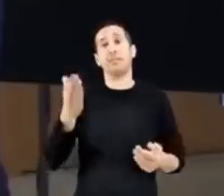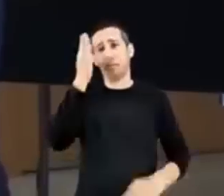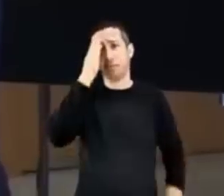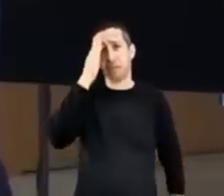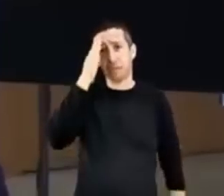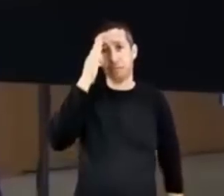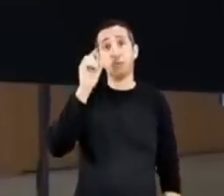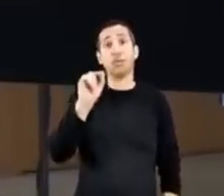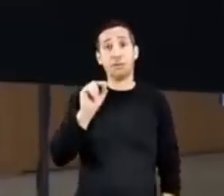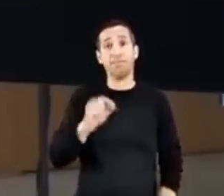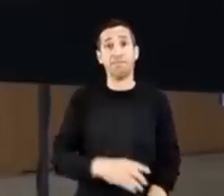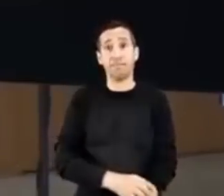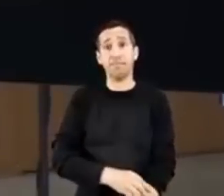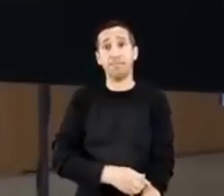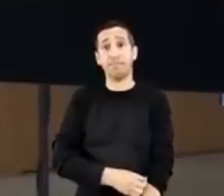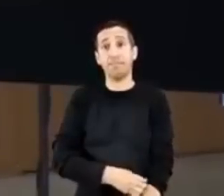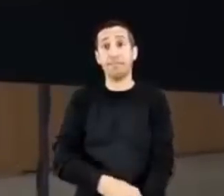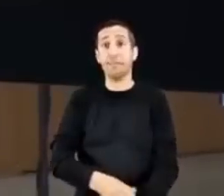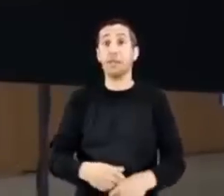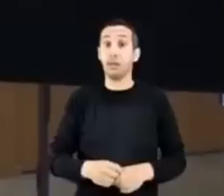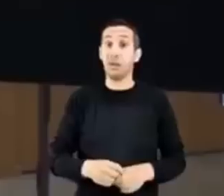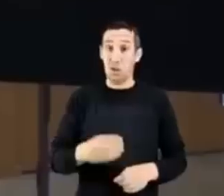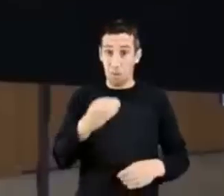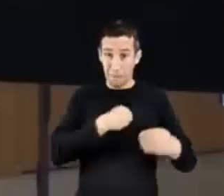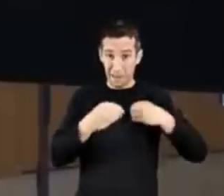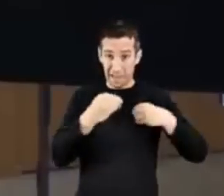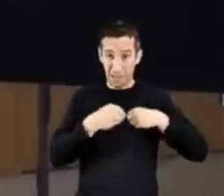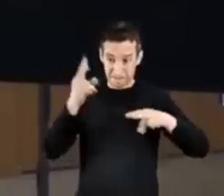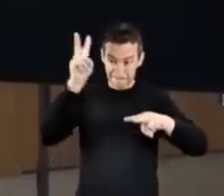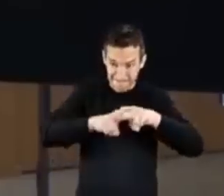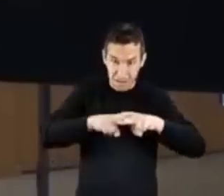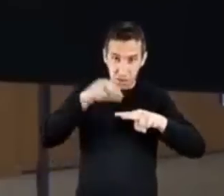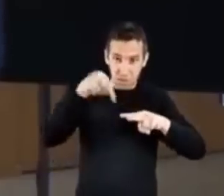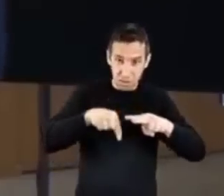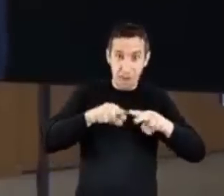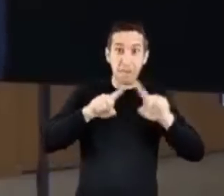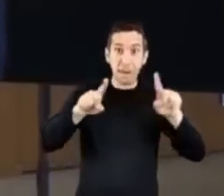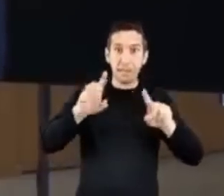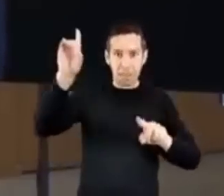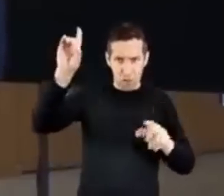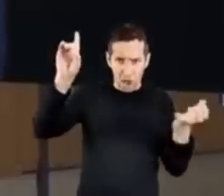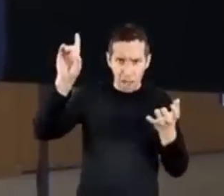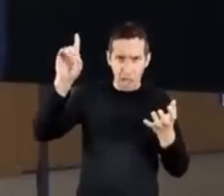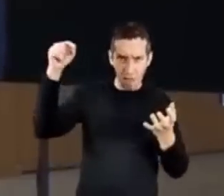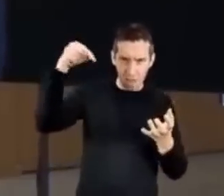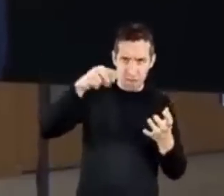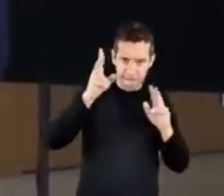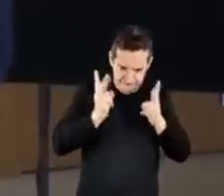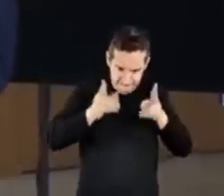confirmou aqui mas o plano de Deus não é esse é o plano de Deus é outro